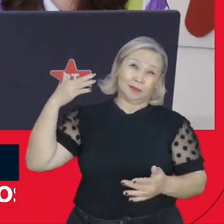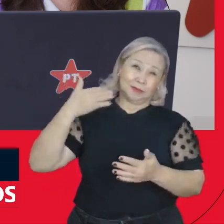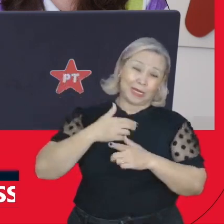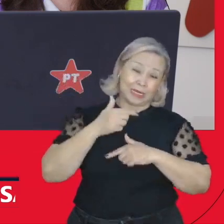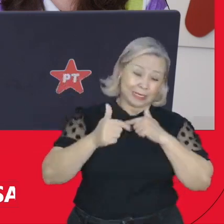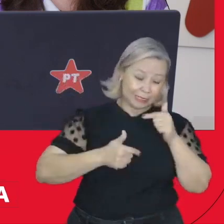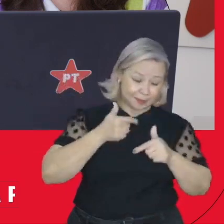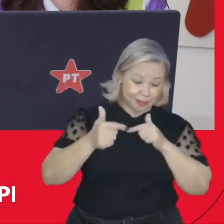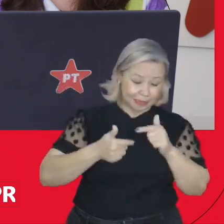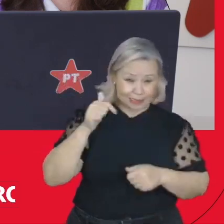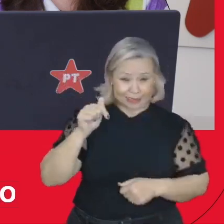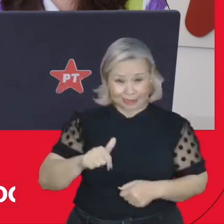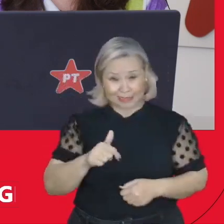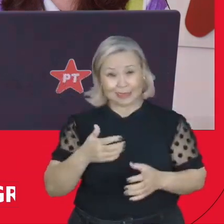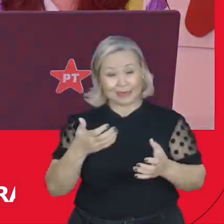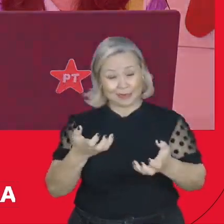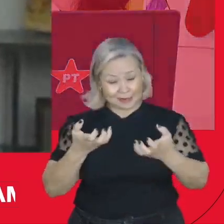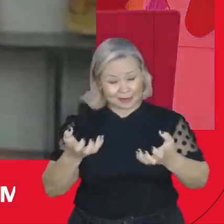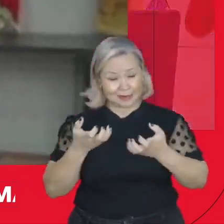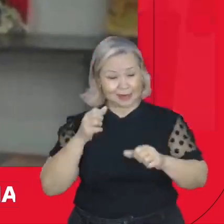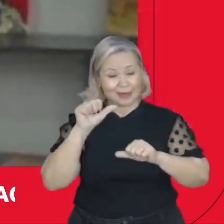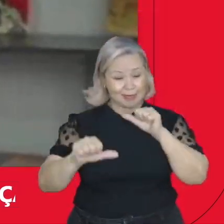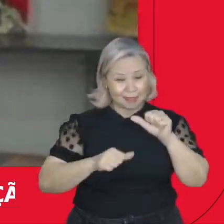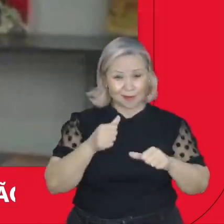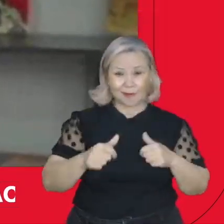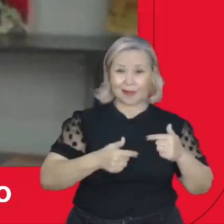da responsabilidade de representar esses candidatos,